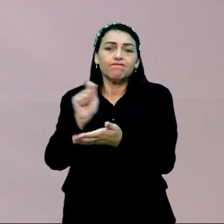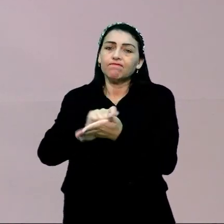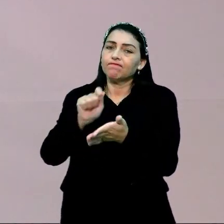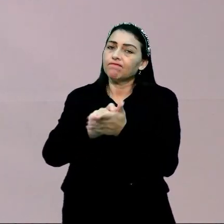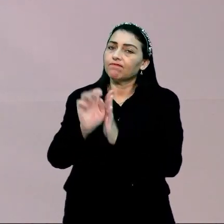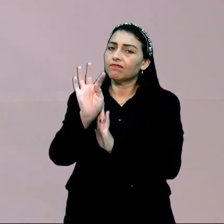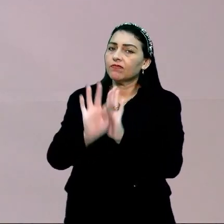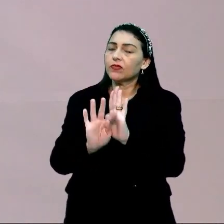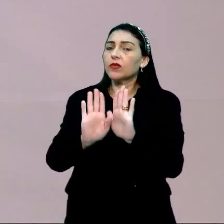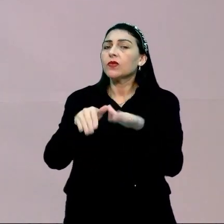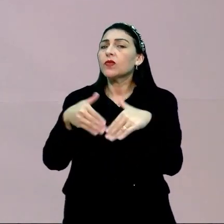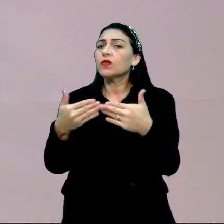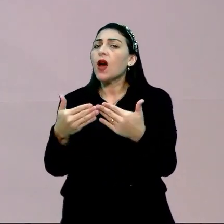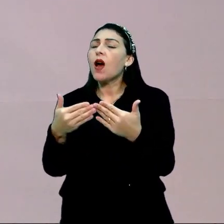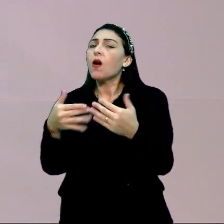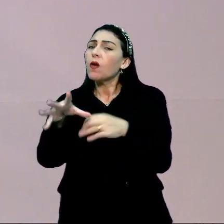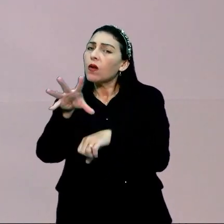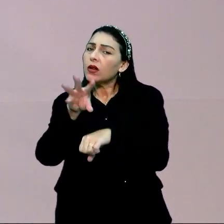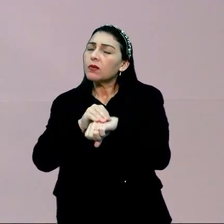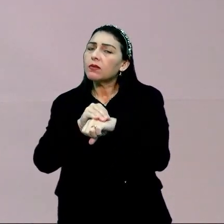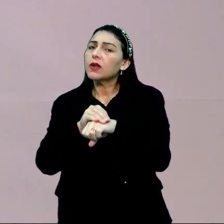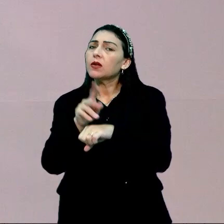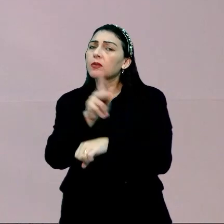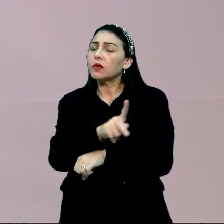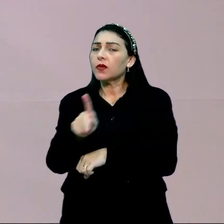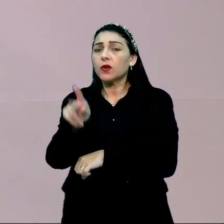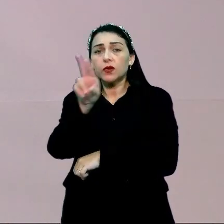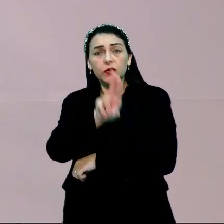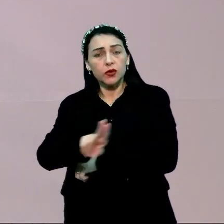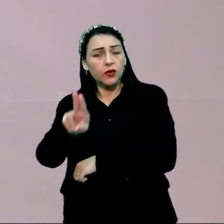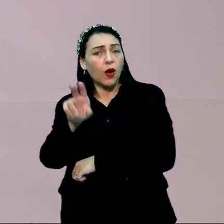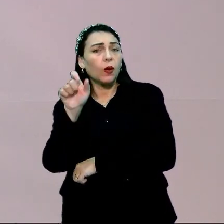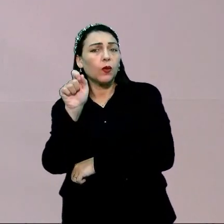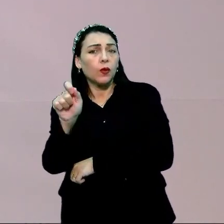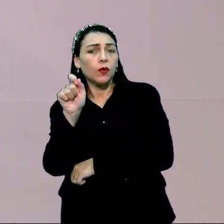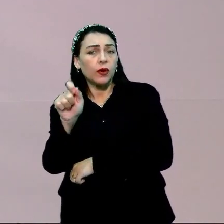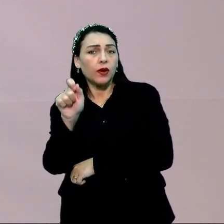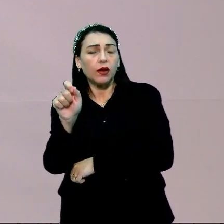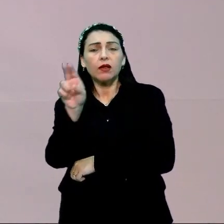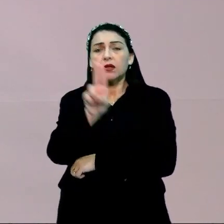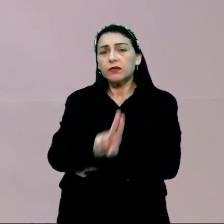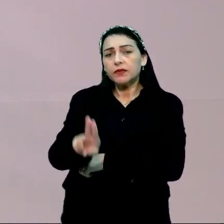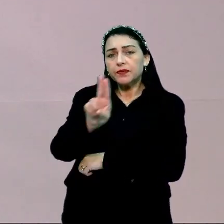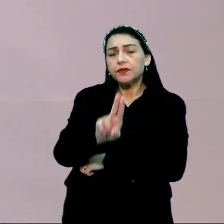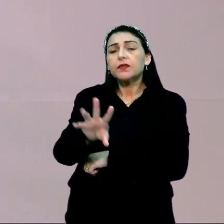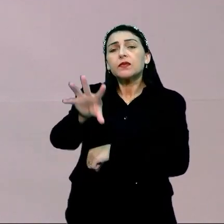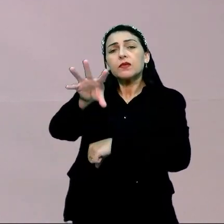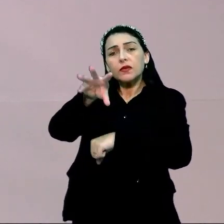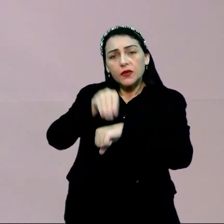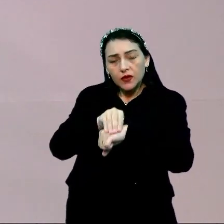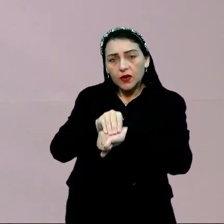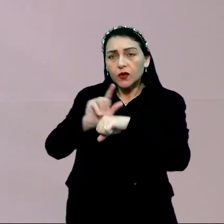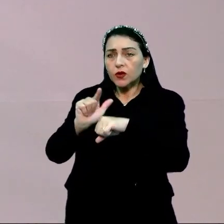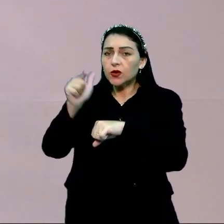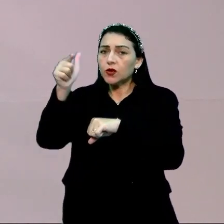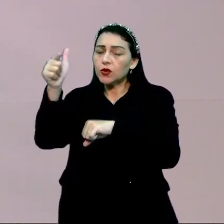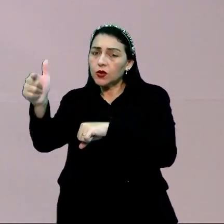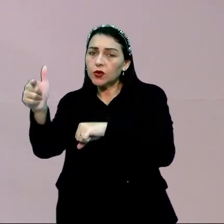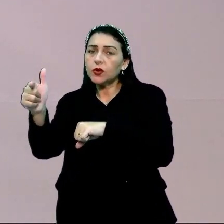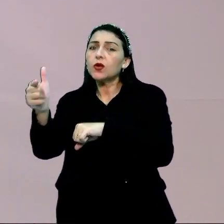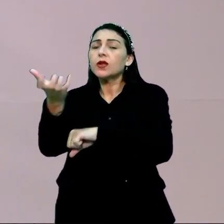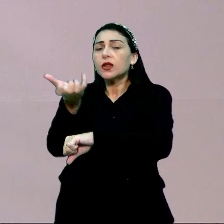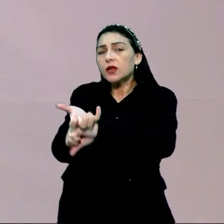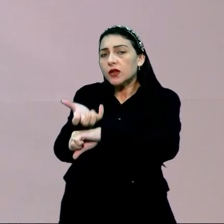E que tipo de conhecimento é esse, professor? Eu vou utilizar o quê? Eu vou utilizar conhecimento de outras áreas